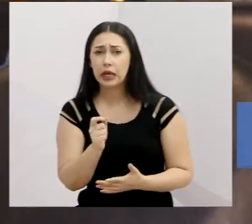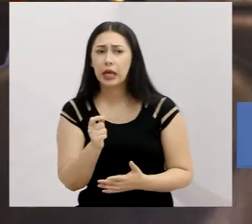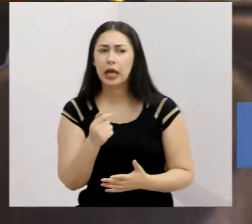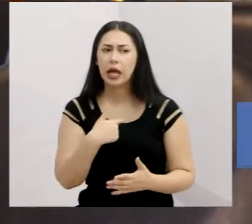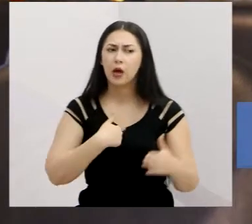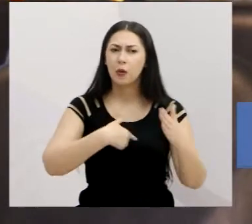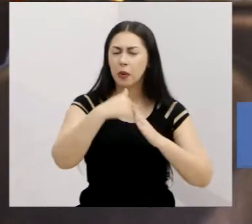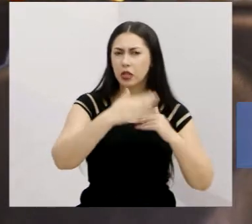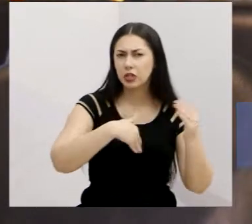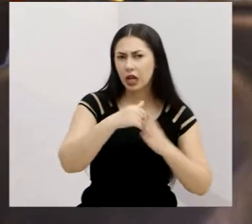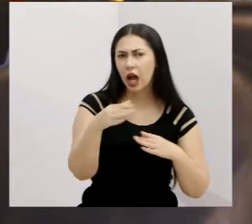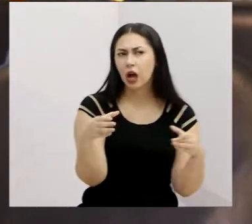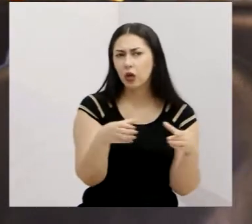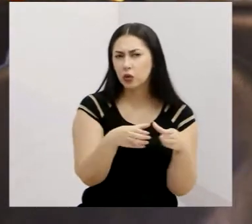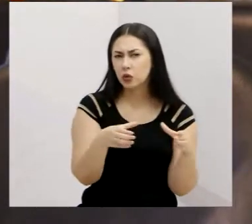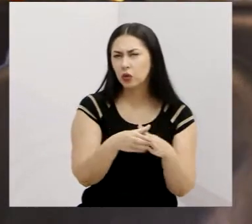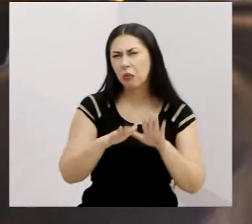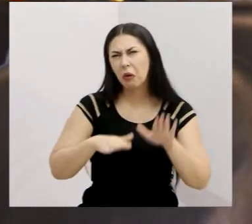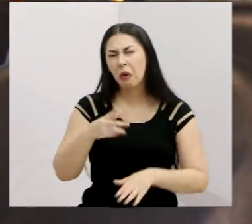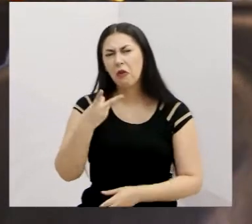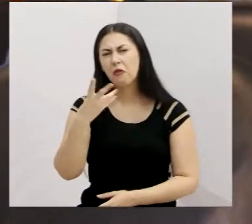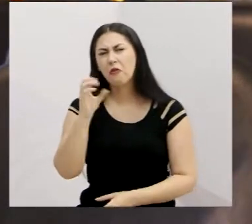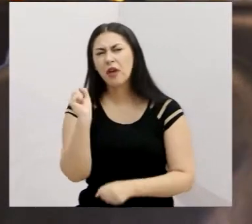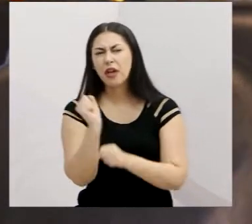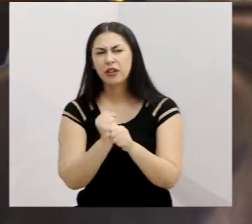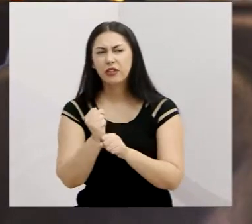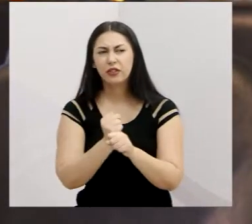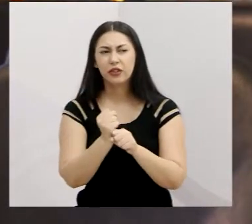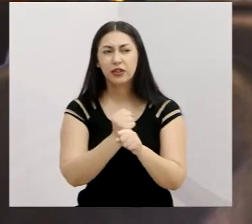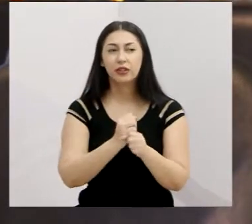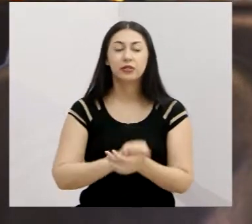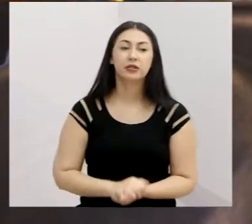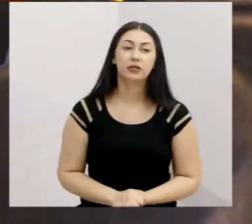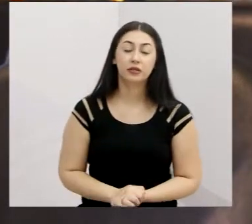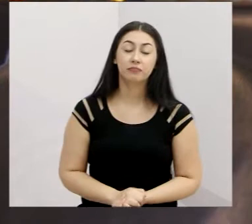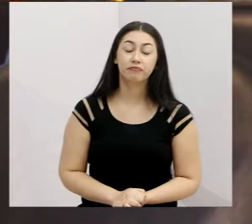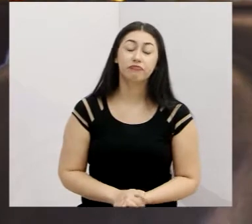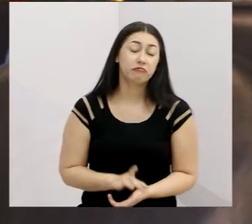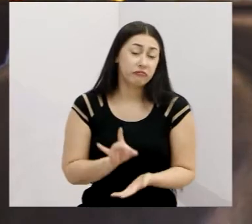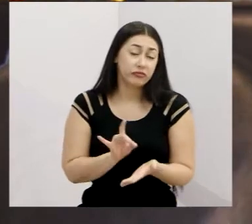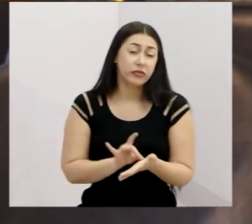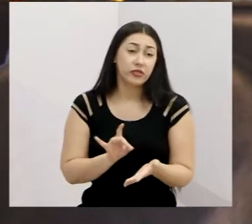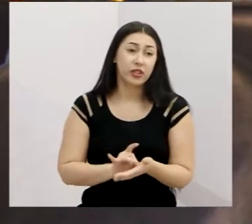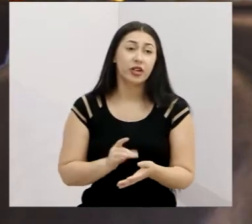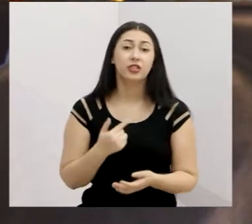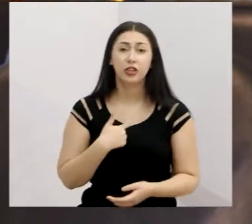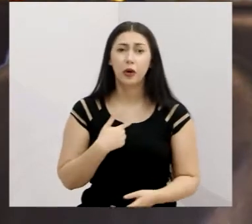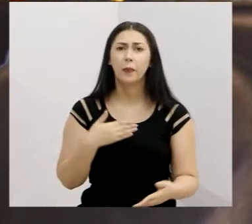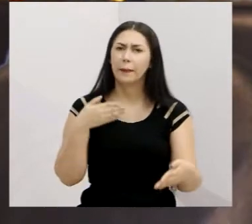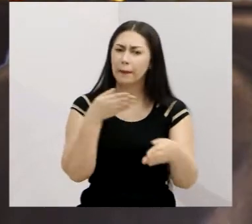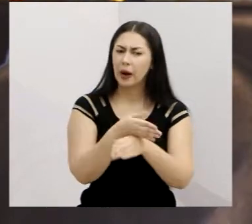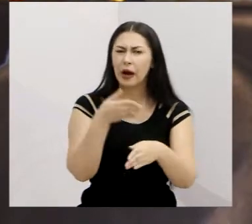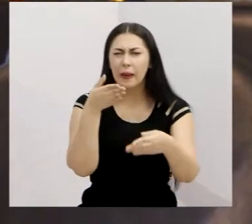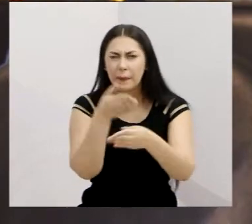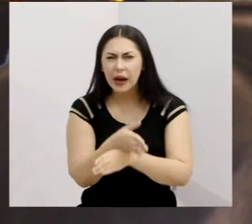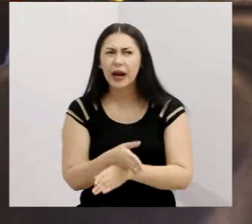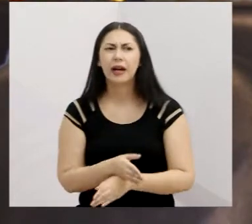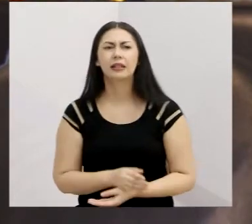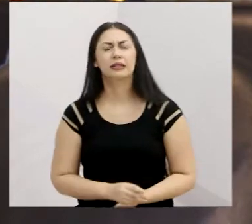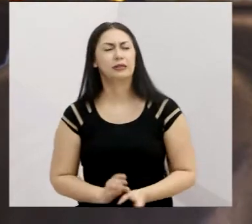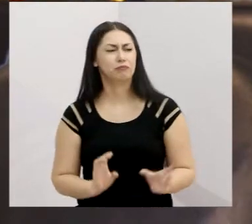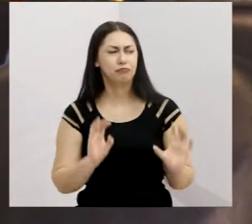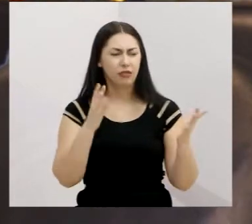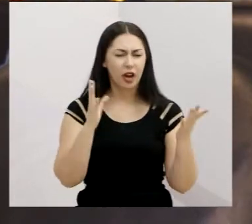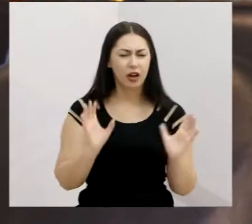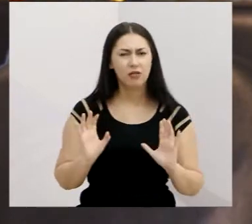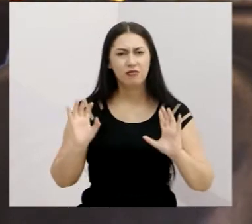do bloqueou né que já mais de 20 anos e realmente Ultimamente eu tenho participado de tiffosi todos